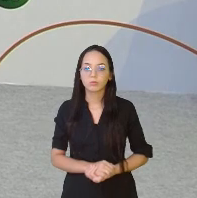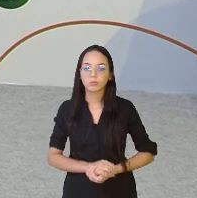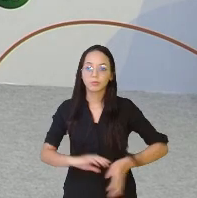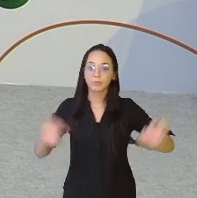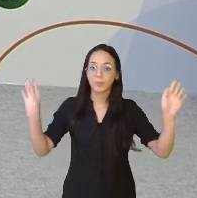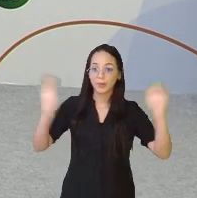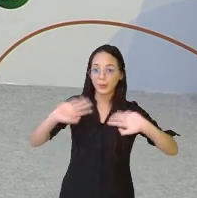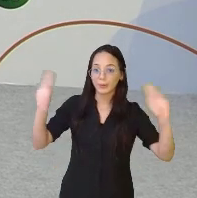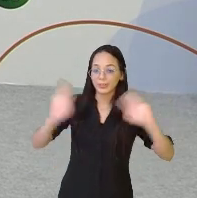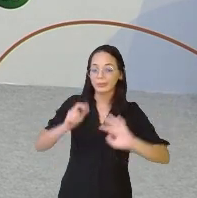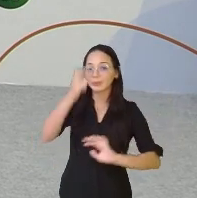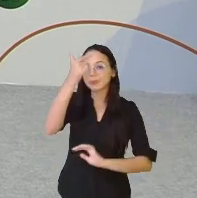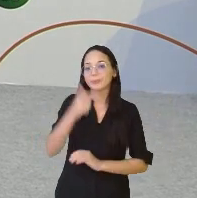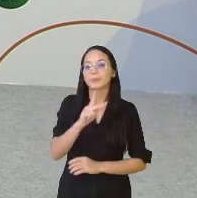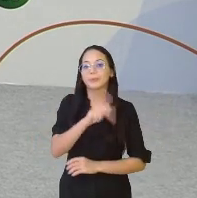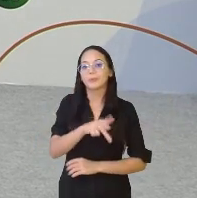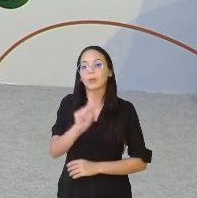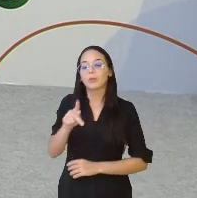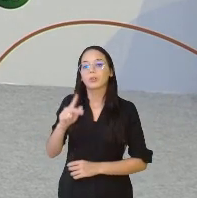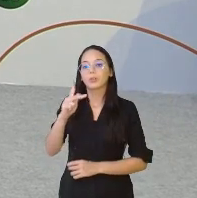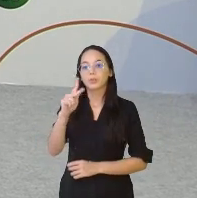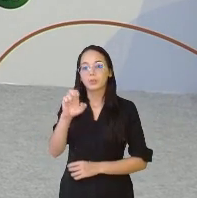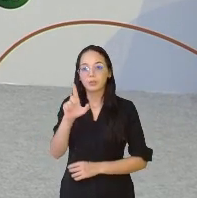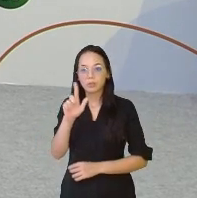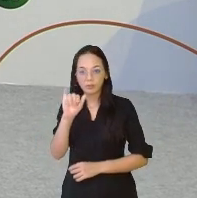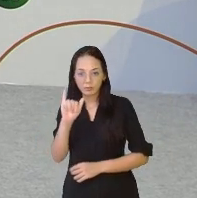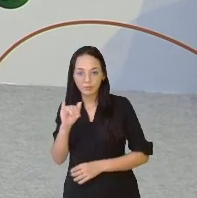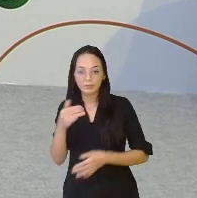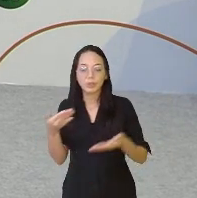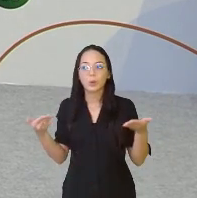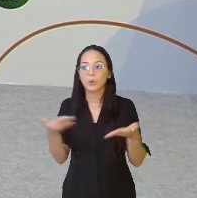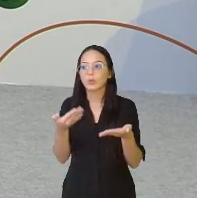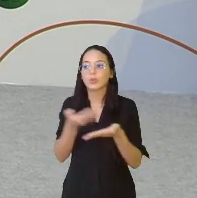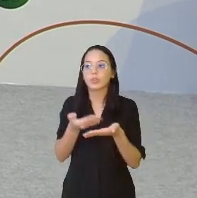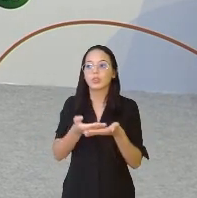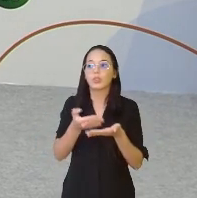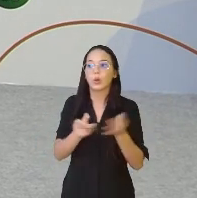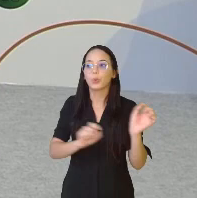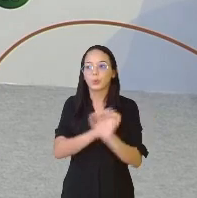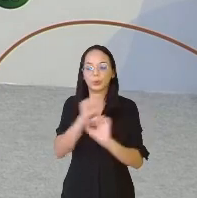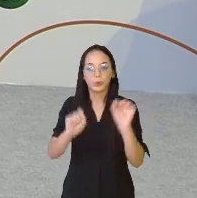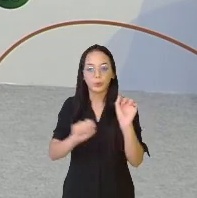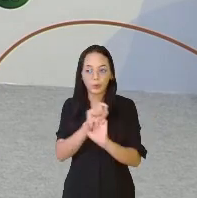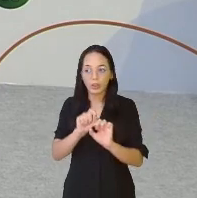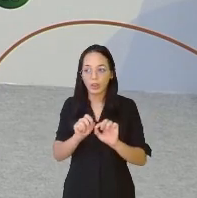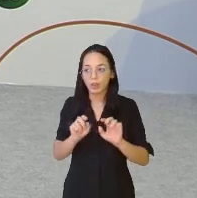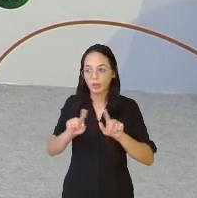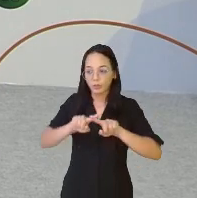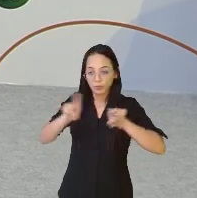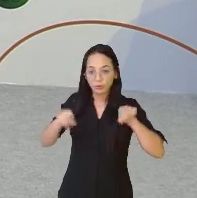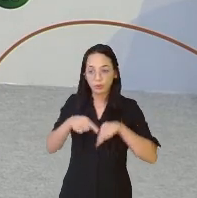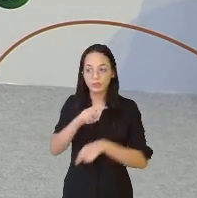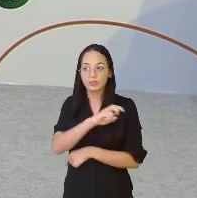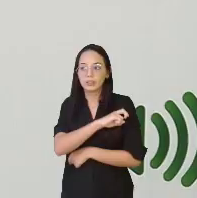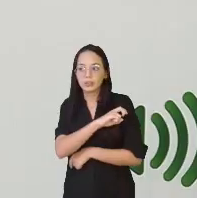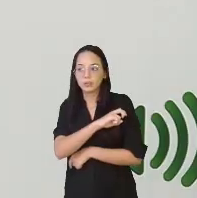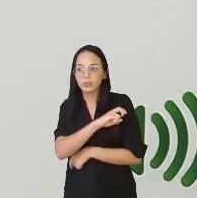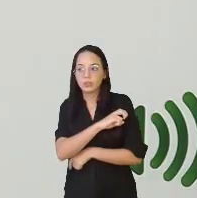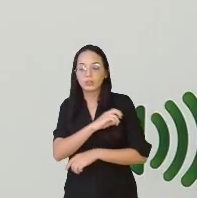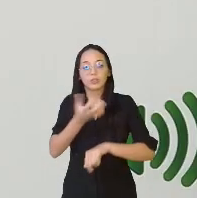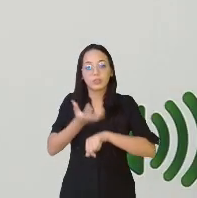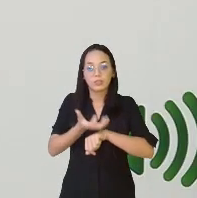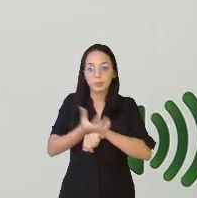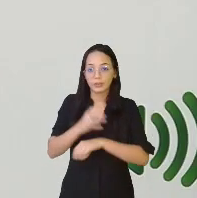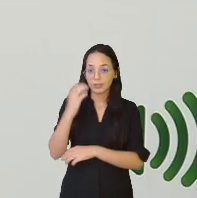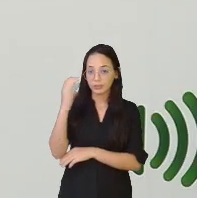Olá, eu sou a professora Kedma Santos e a nossa aula de hoje será para os quintos anos de Ciências. Hoje